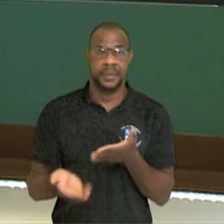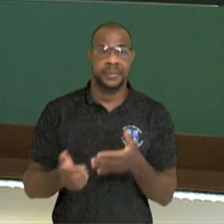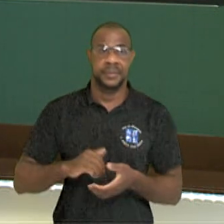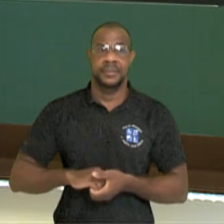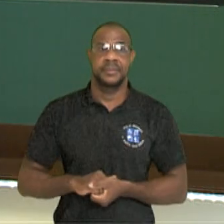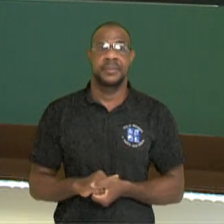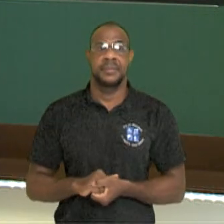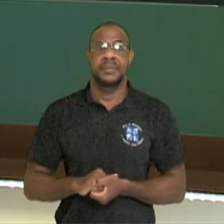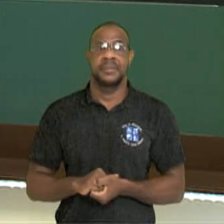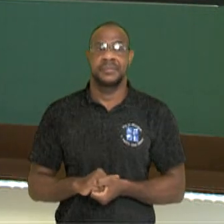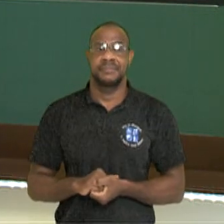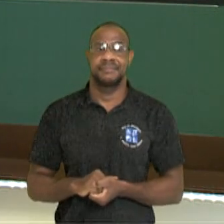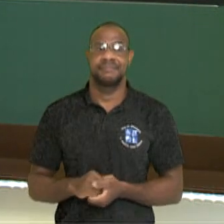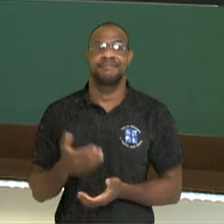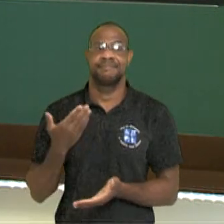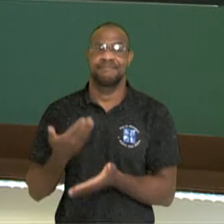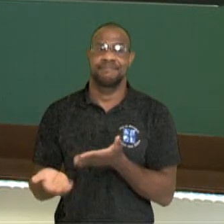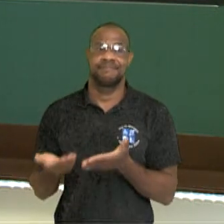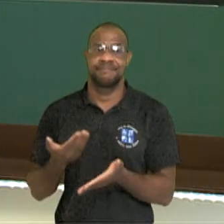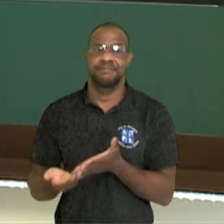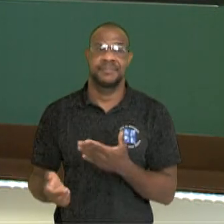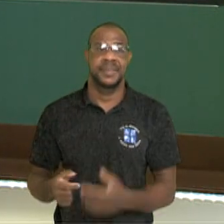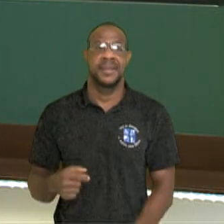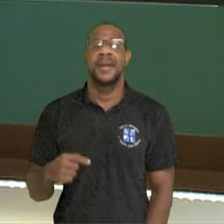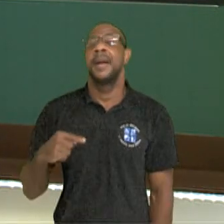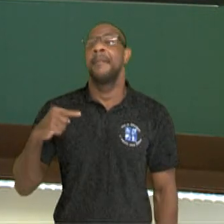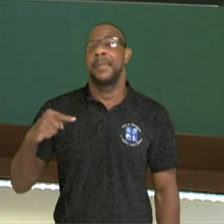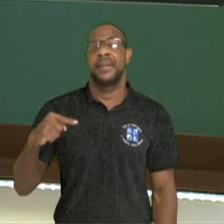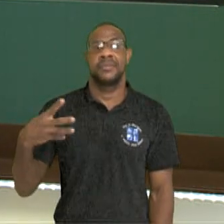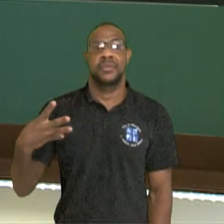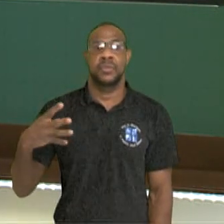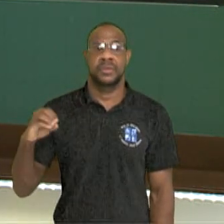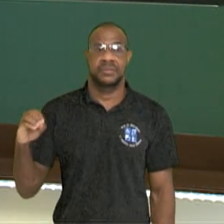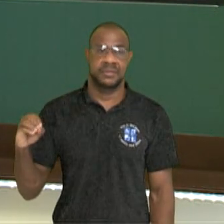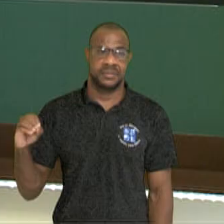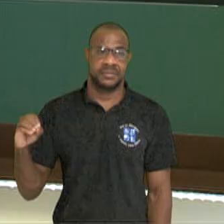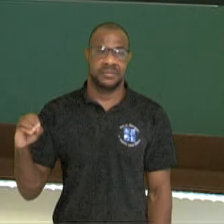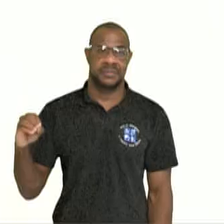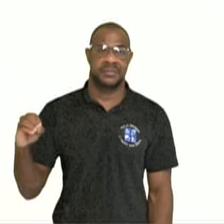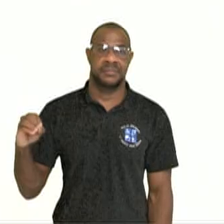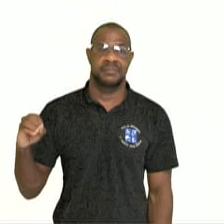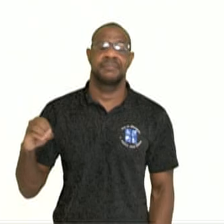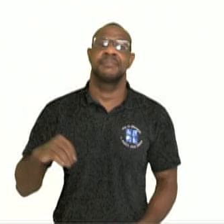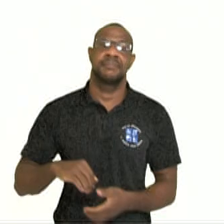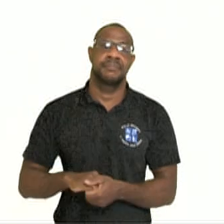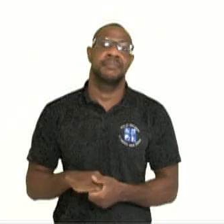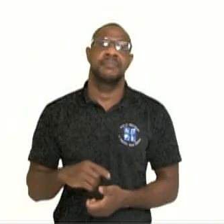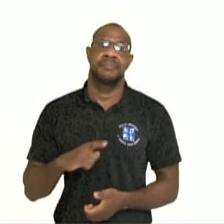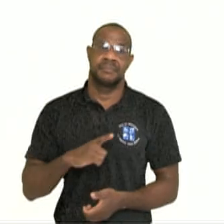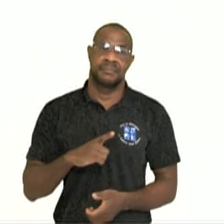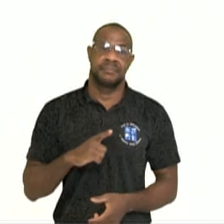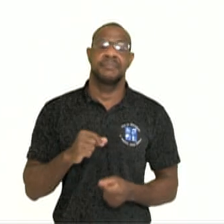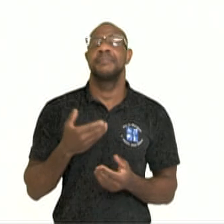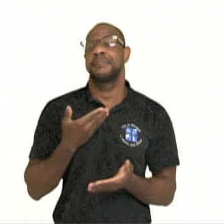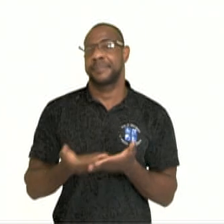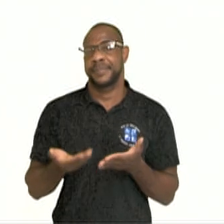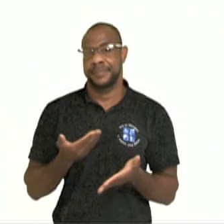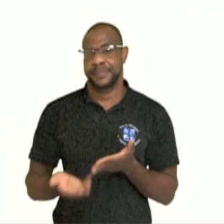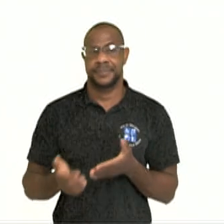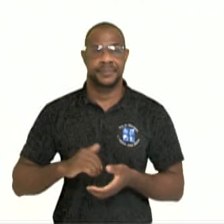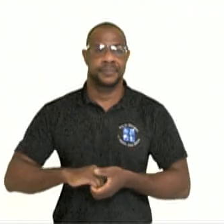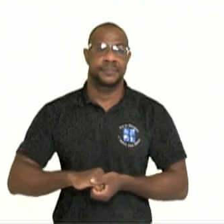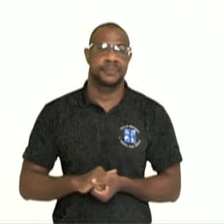Ó, prejuízo, né? Menos 400. Então, a empresa teve